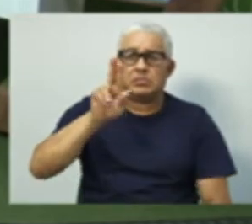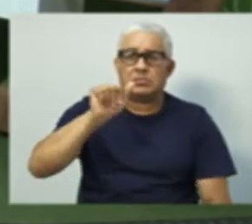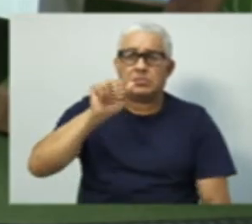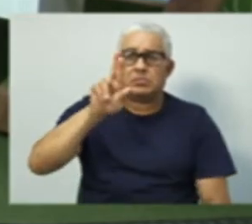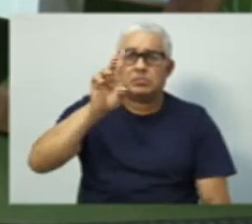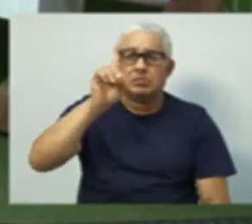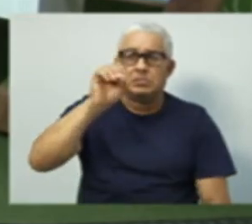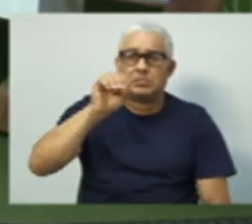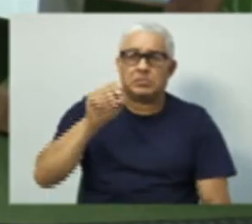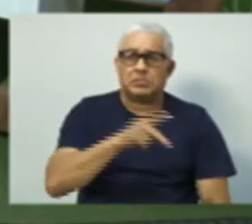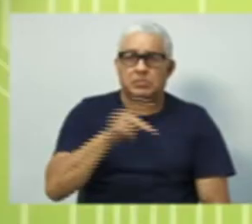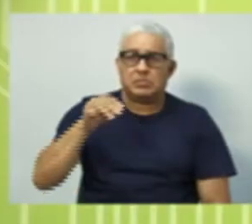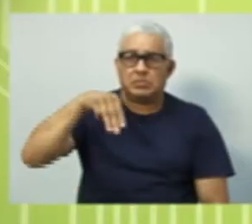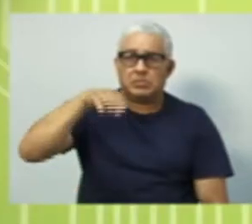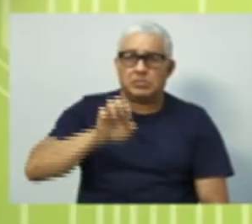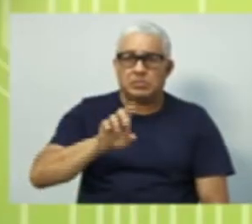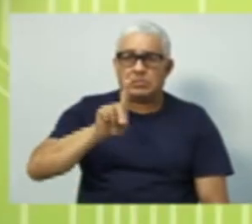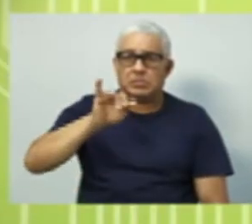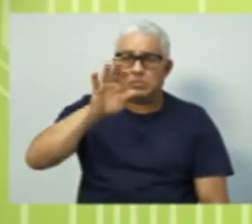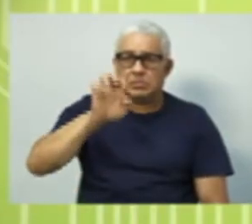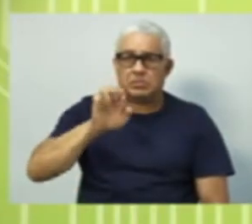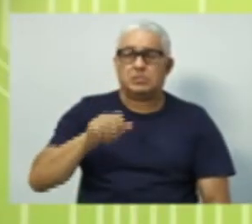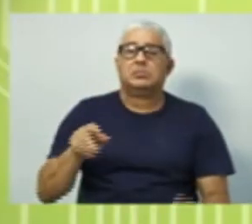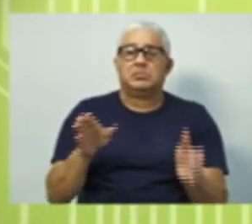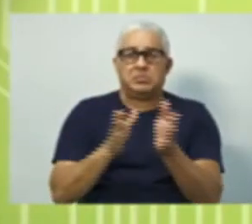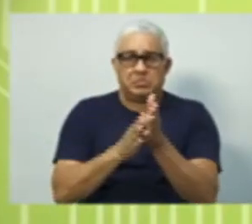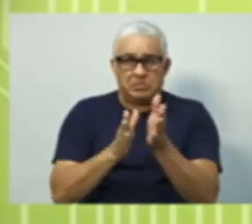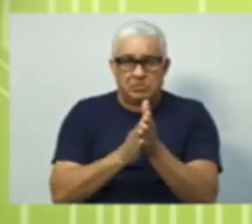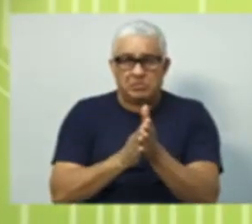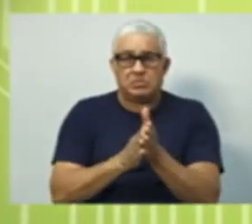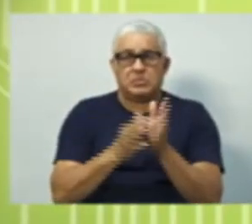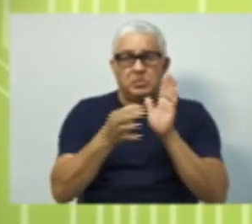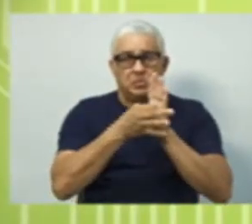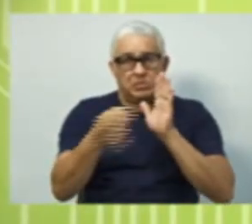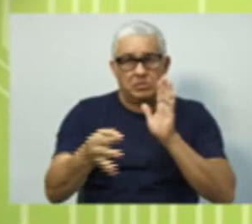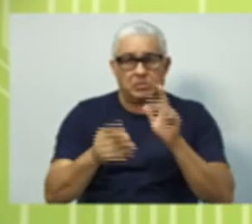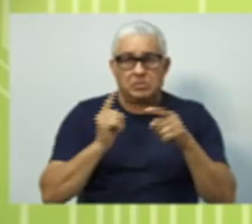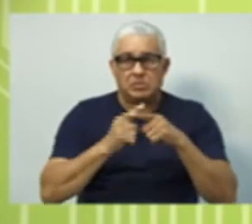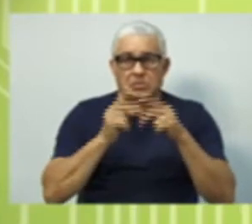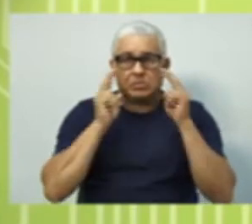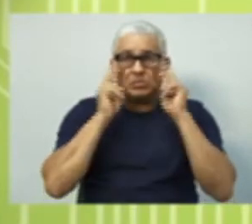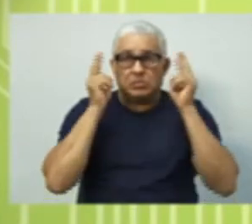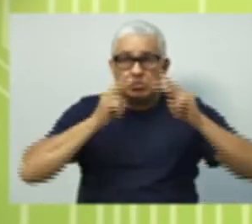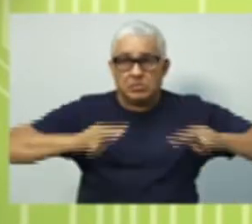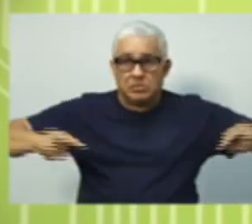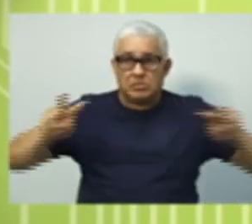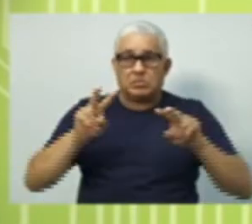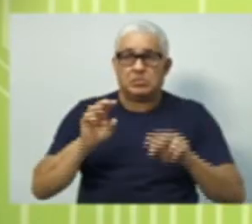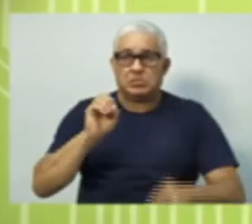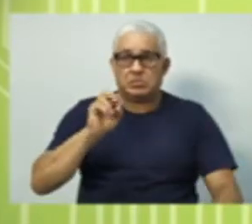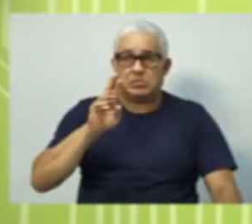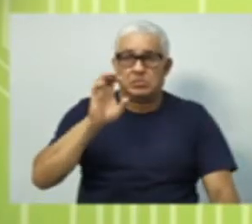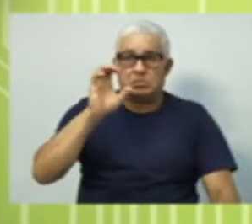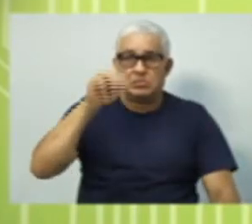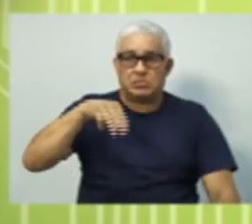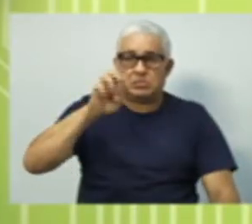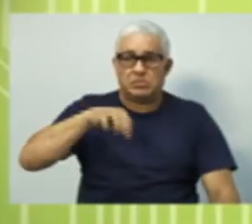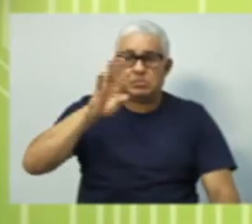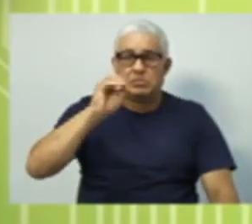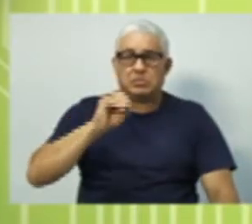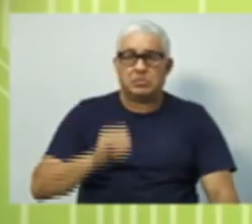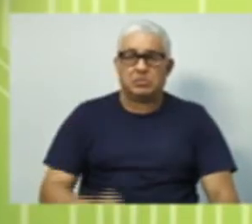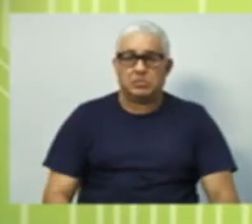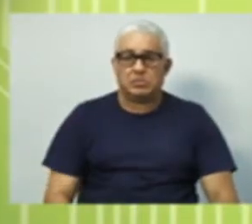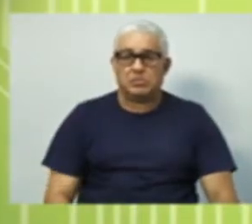veículo, que ele anda com combustível. Isso é um custo agregado a mais. Então, você tem que incluir tudo isso no seu orçamento para saber se realmente